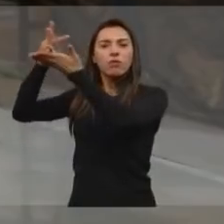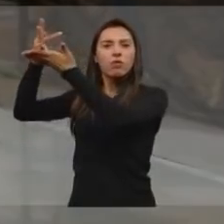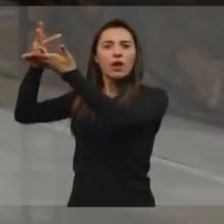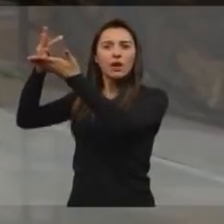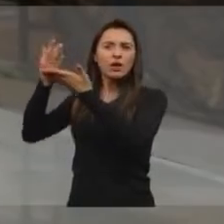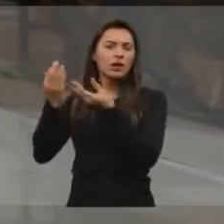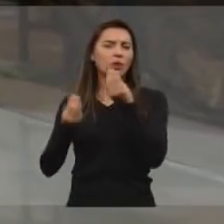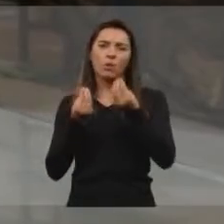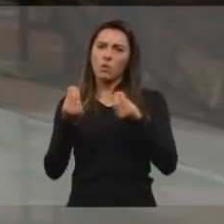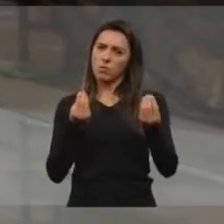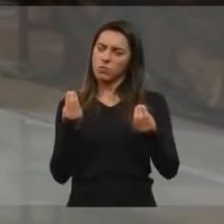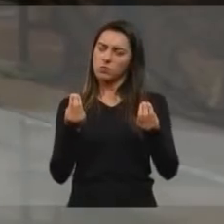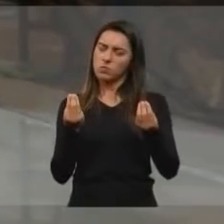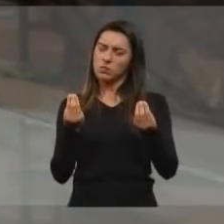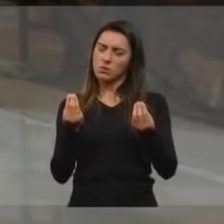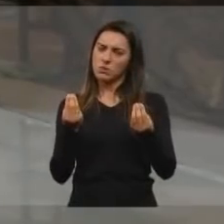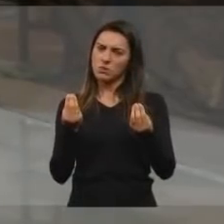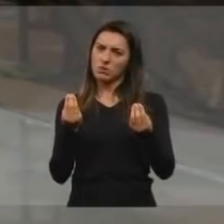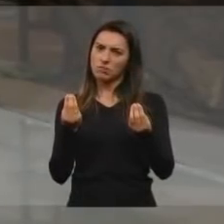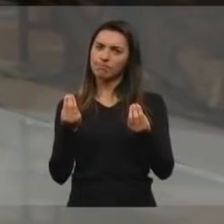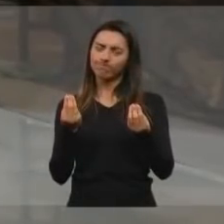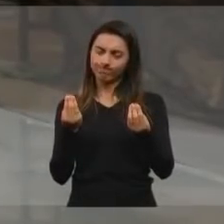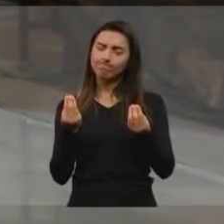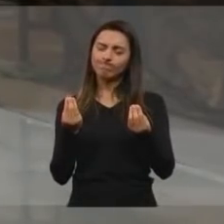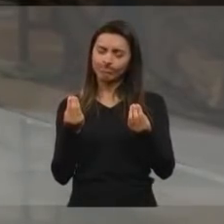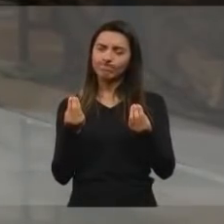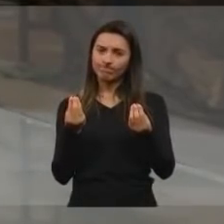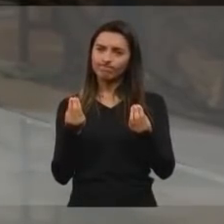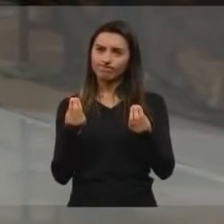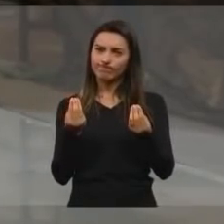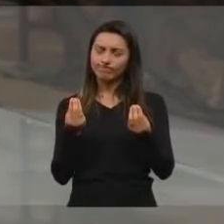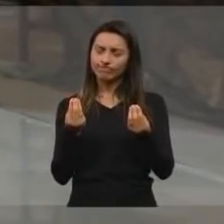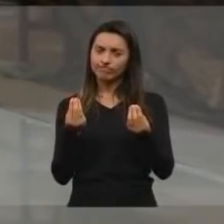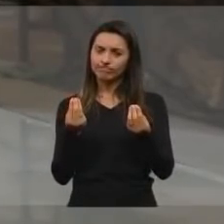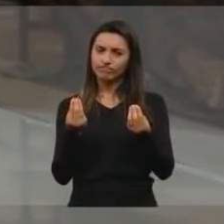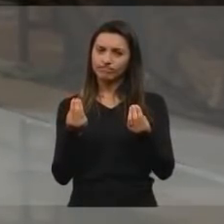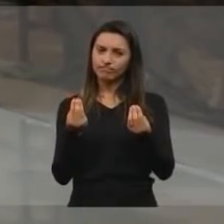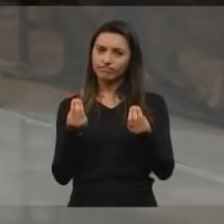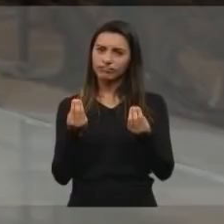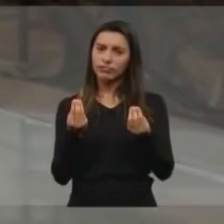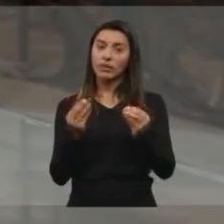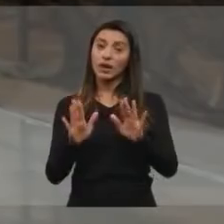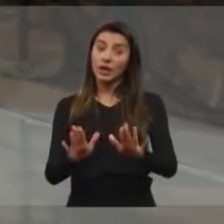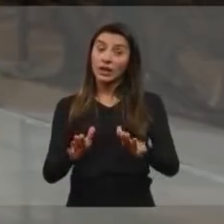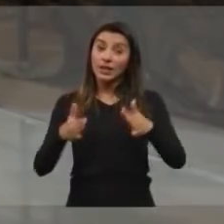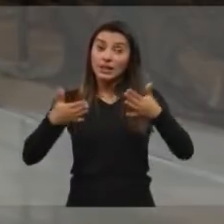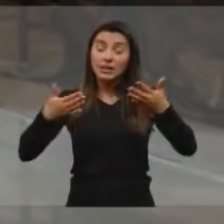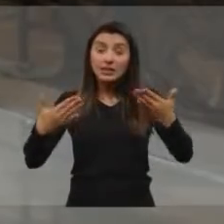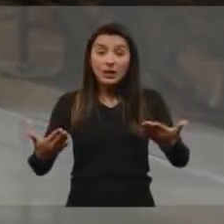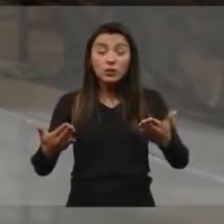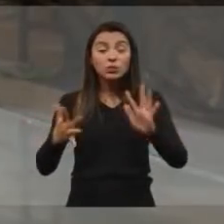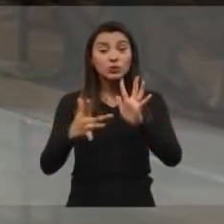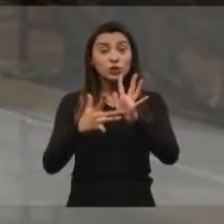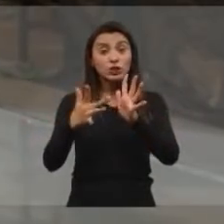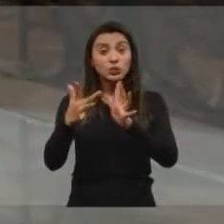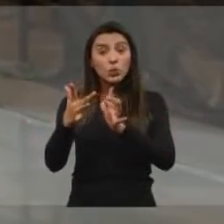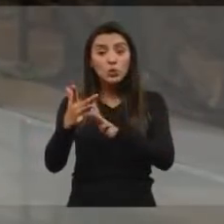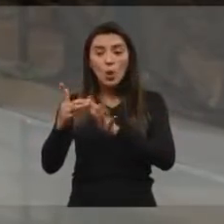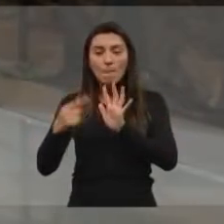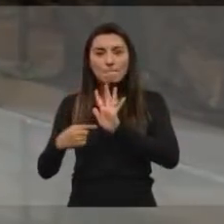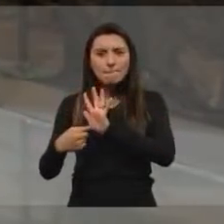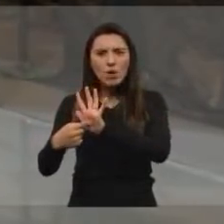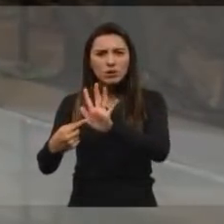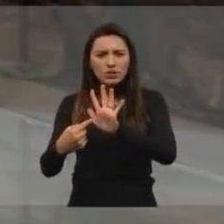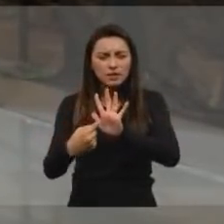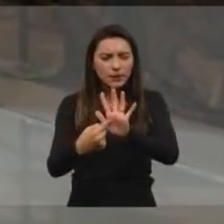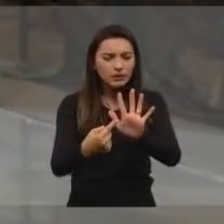fala alguma coisa tá errada e então nosso senhor apresenta um quadro de